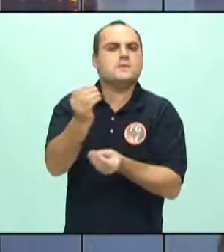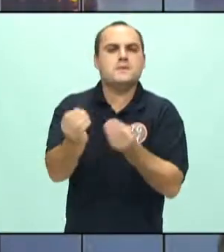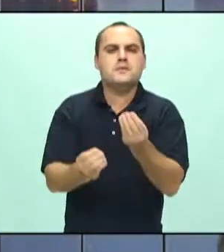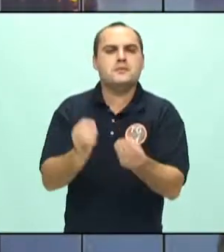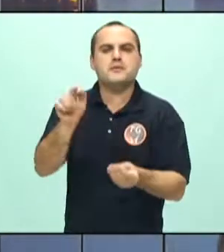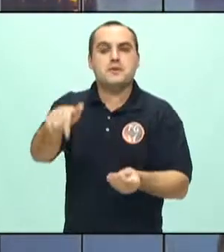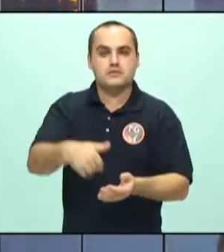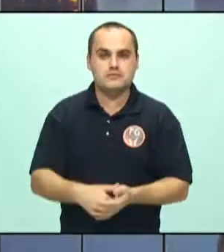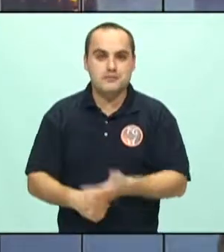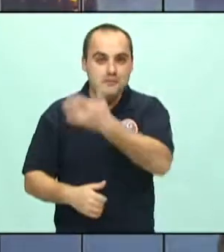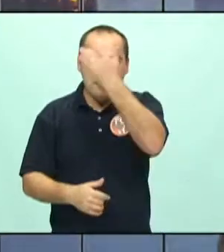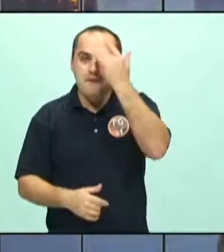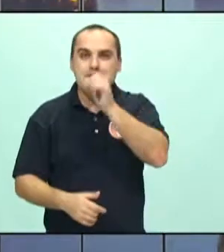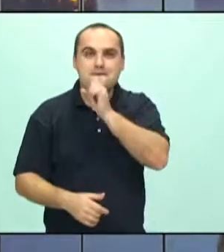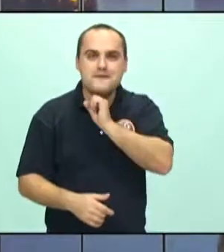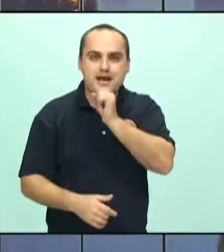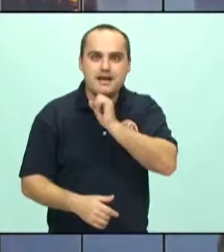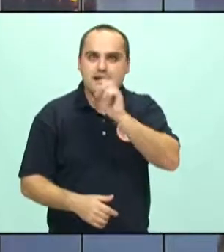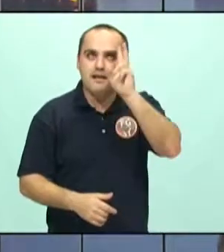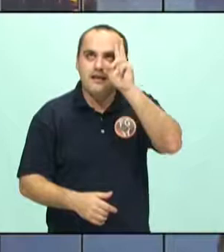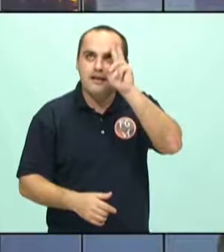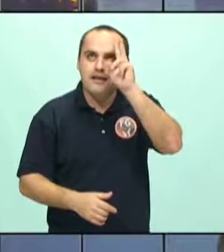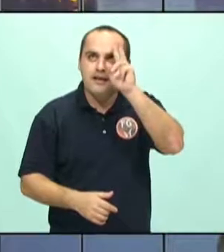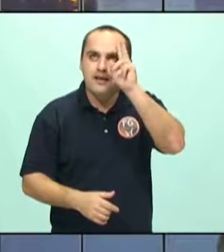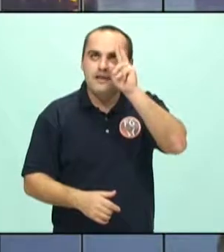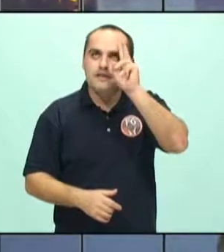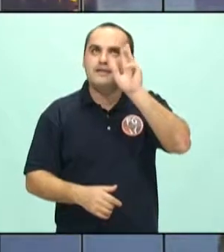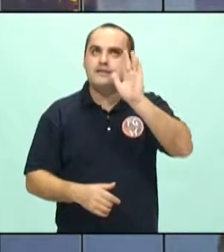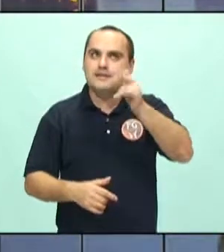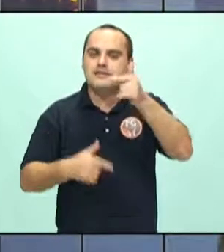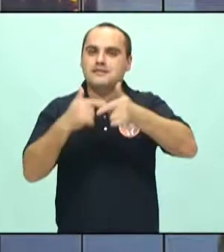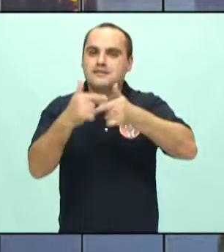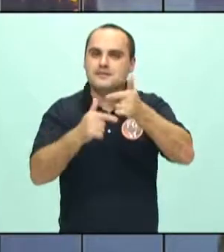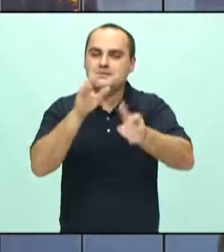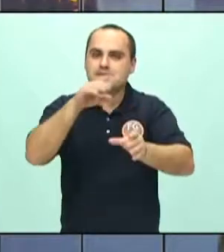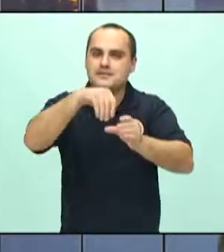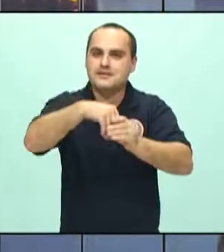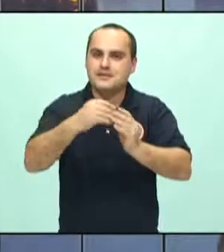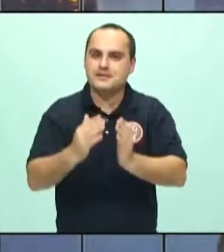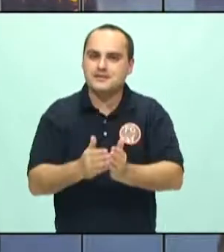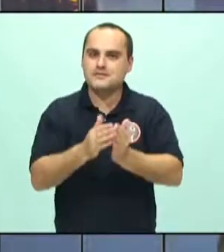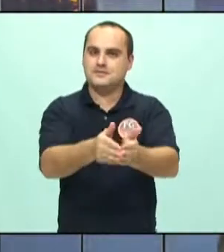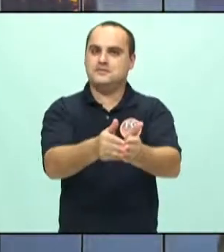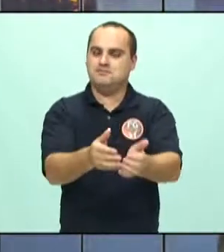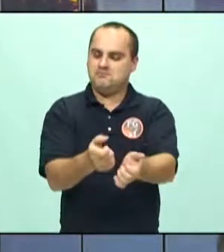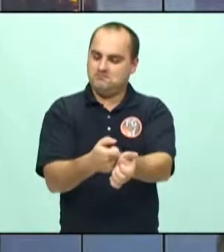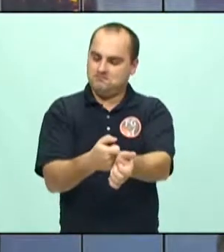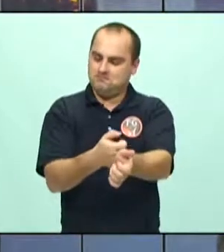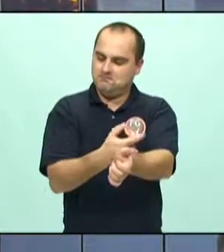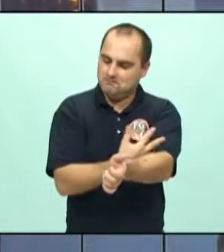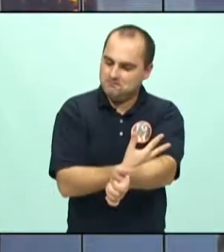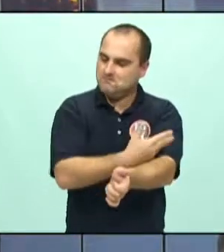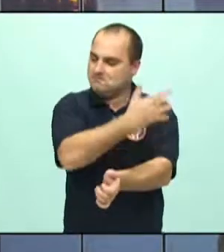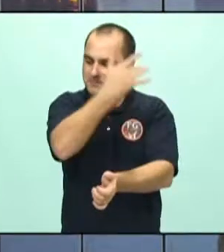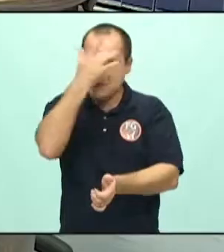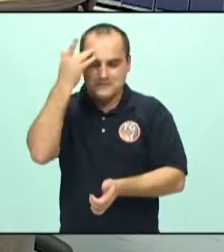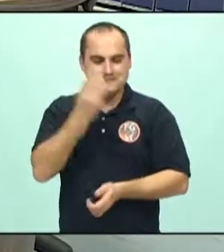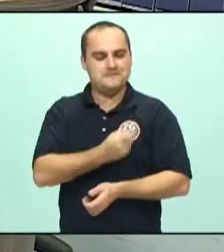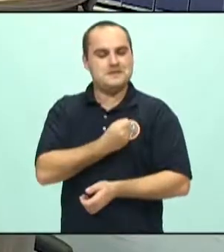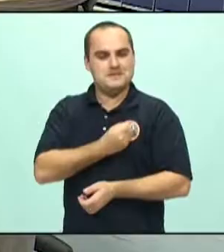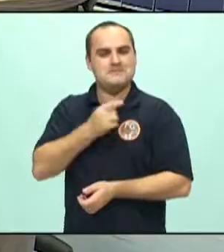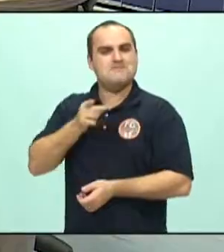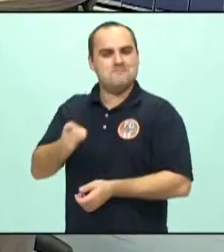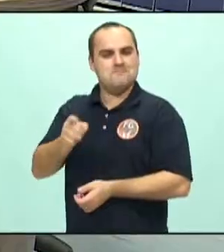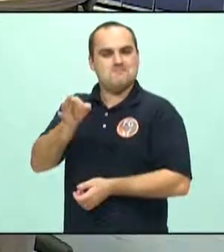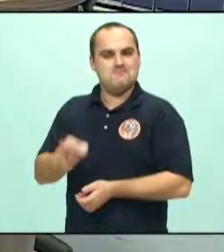o seu tempo de trabalho. Foi um momento assim que foi muito emocionante para todos que estavam presentes ali.